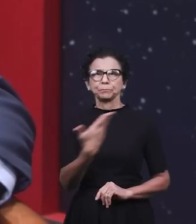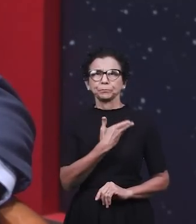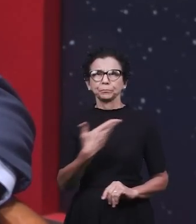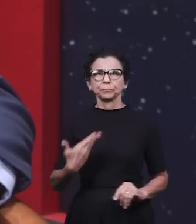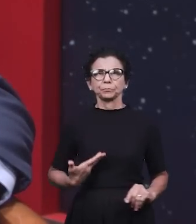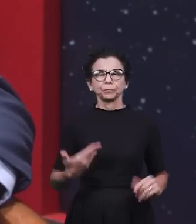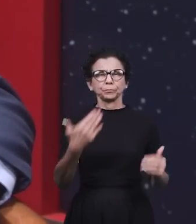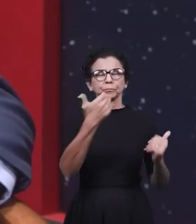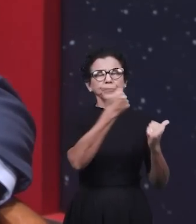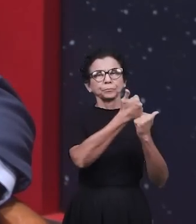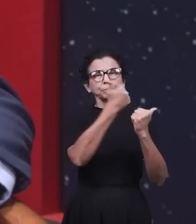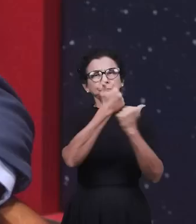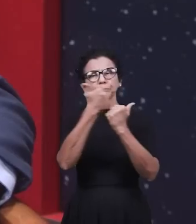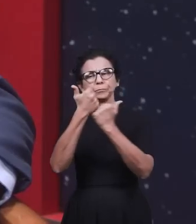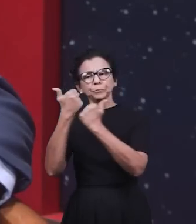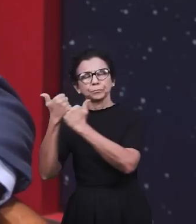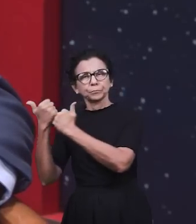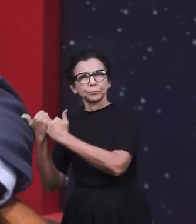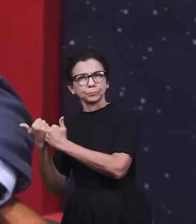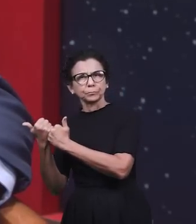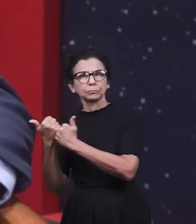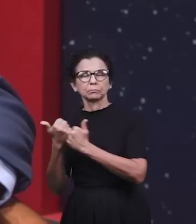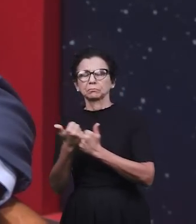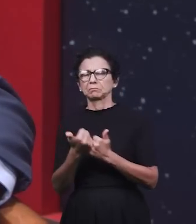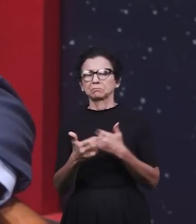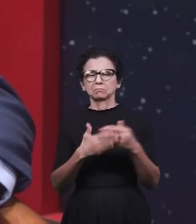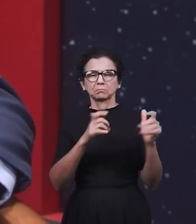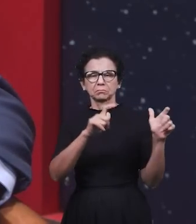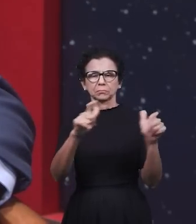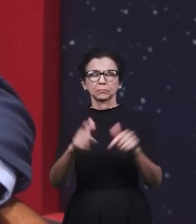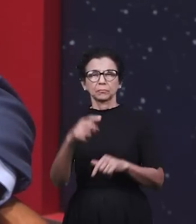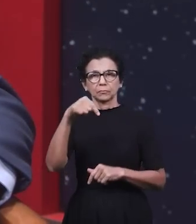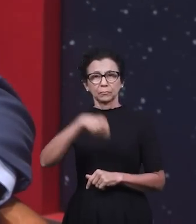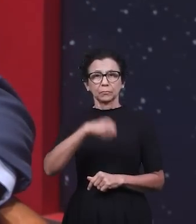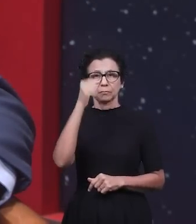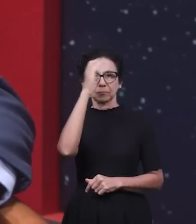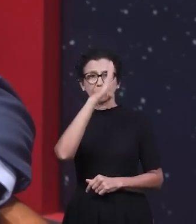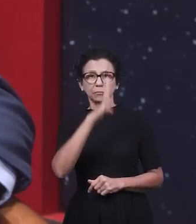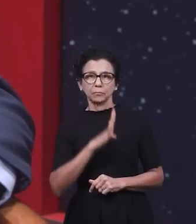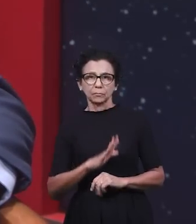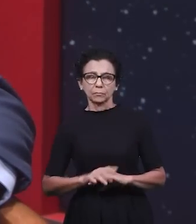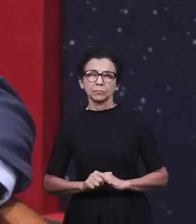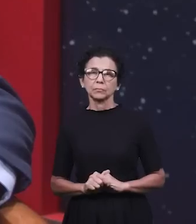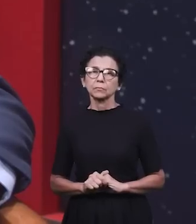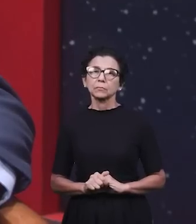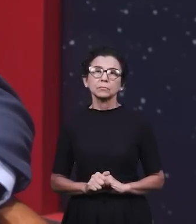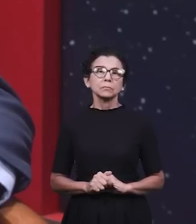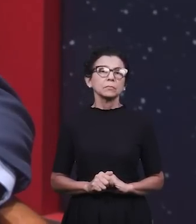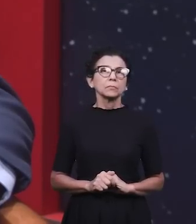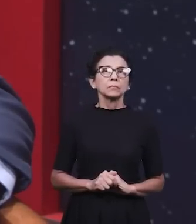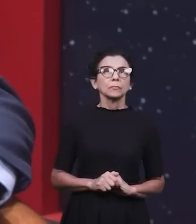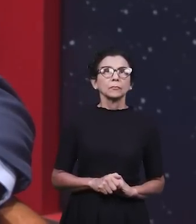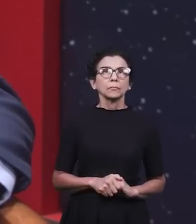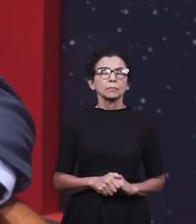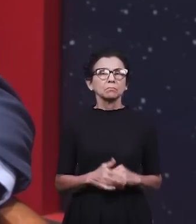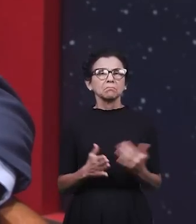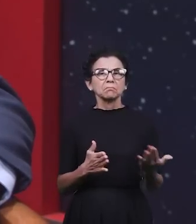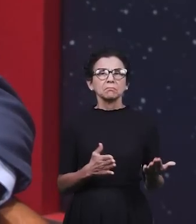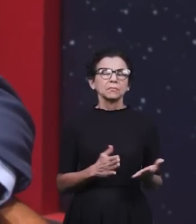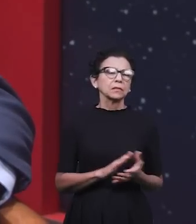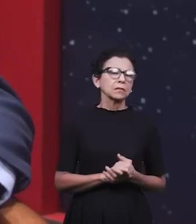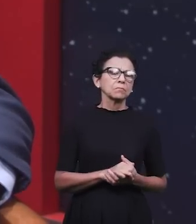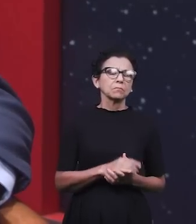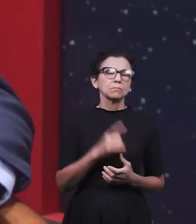Em qualquer lugar hoje em dia, aqui no nosso país, a gente vê qualquer tipo de encontro, as pessoas estão falando